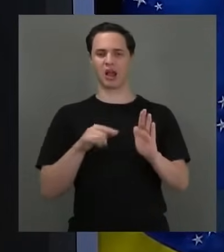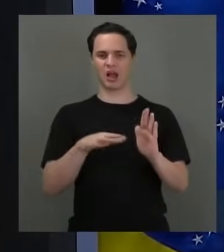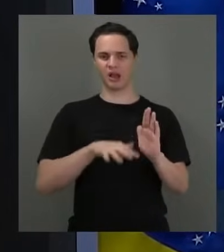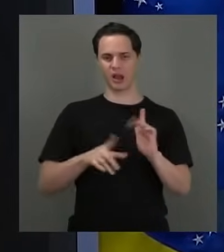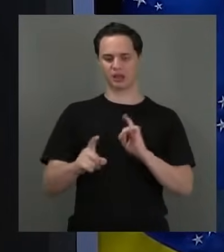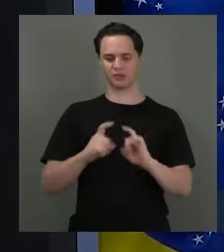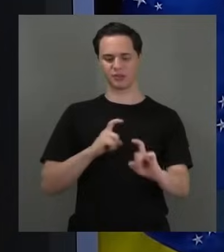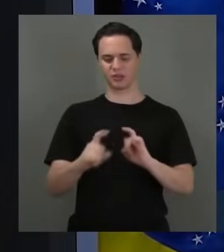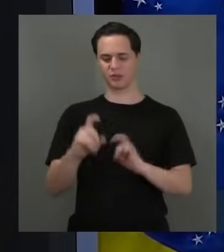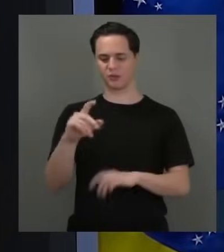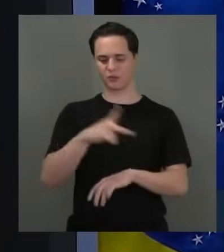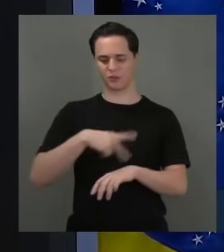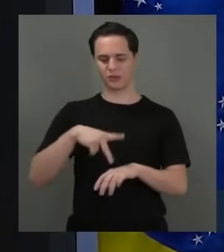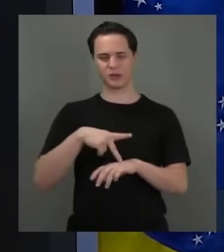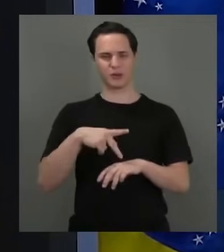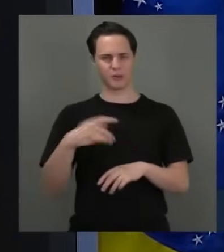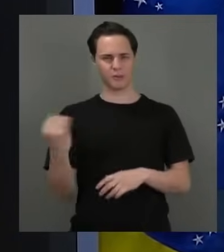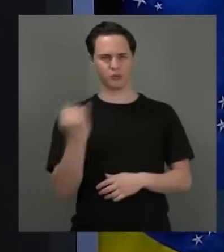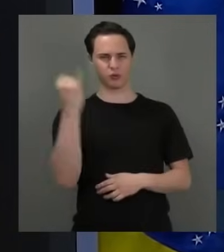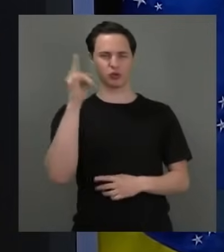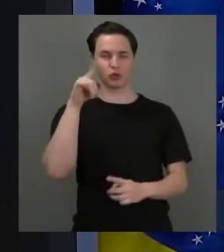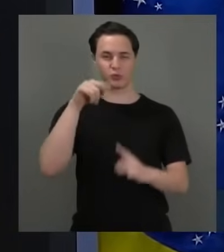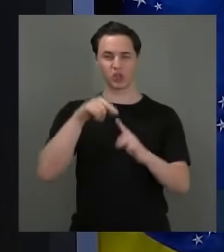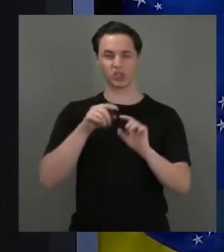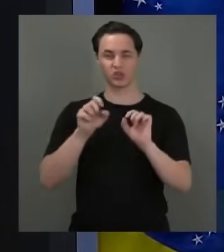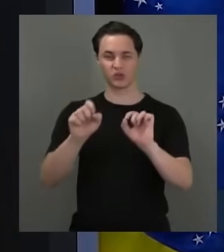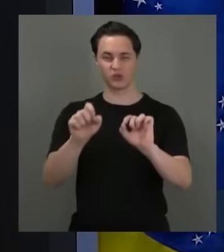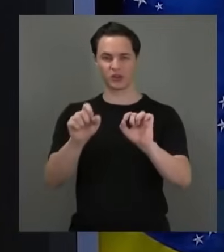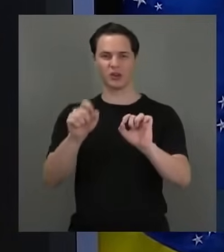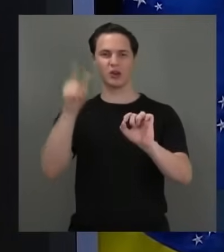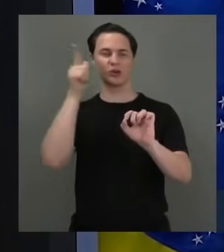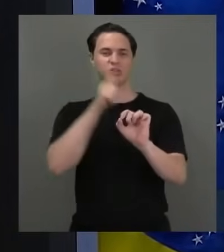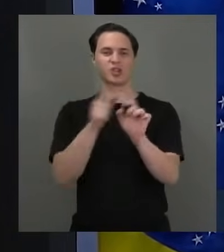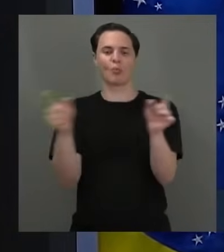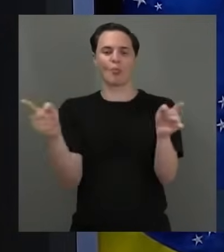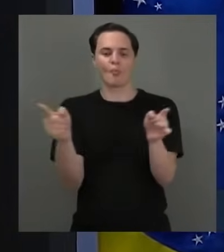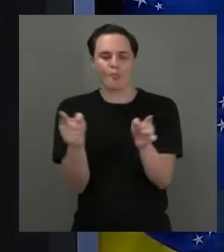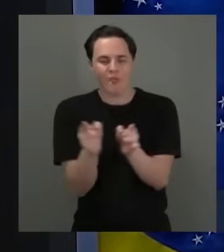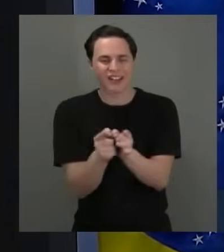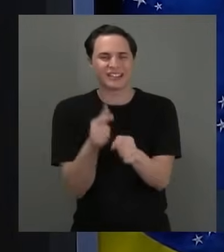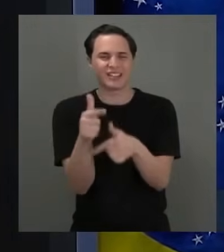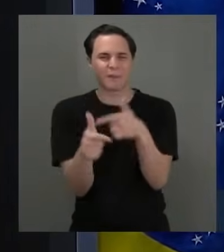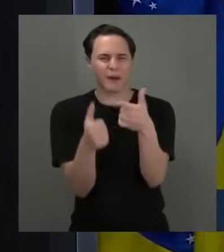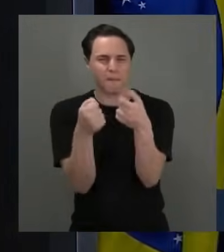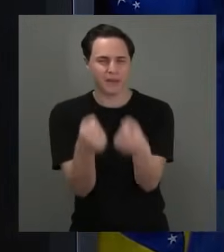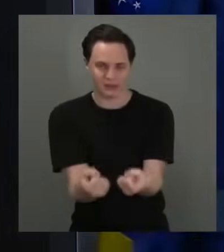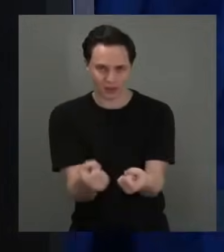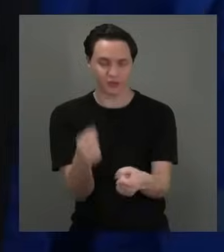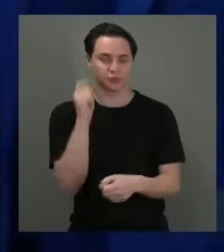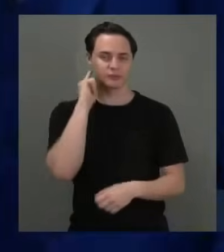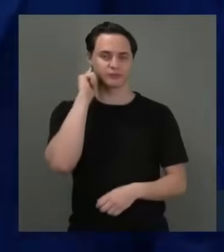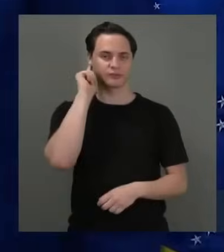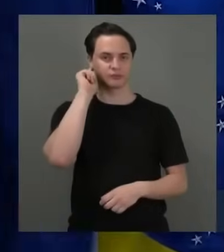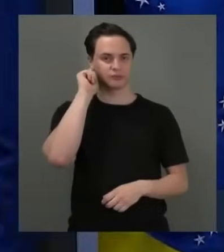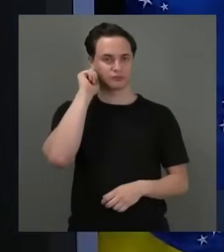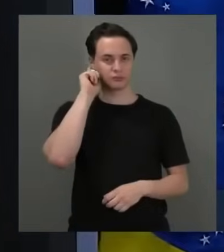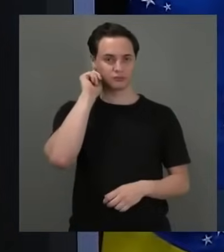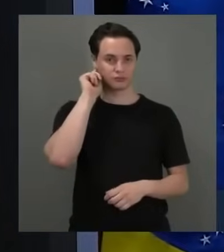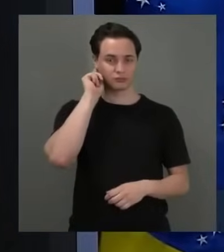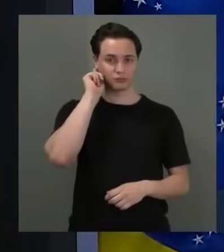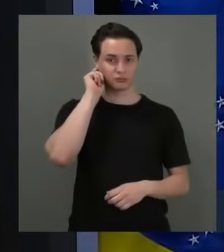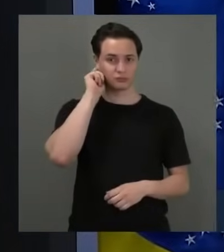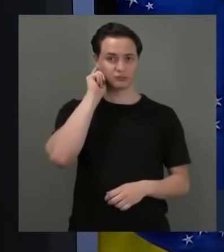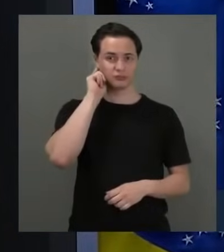aumentar a eficiência e reduzir o tamanho da máquina. Terceiro, né? Vamos pensar aqui um pouco sobre descentralização. No momento que a gente